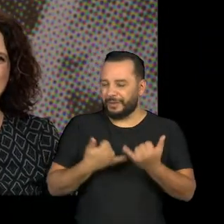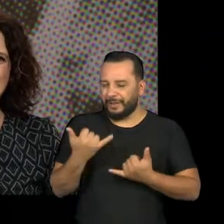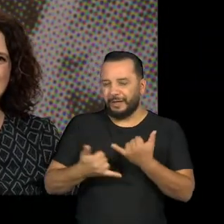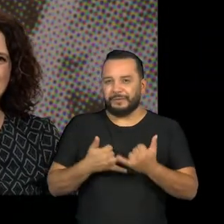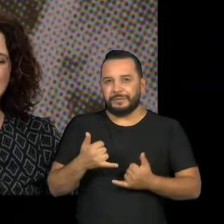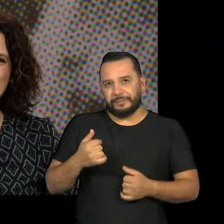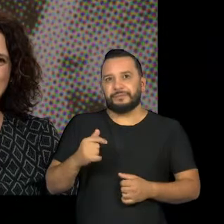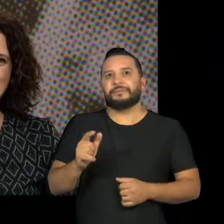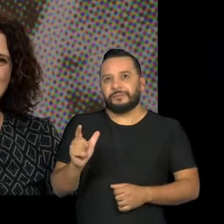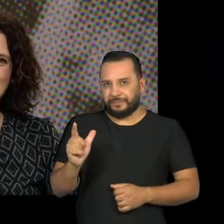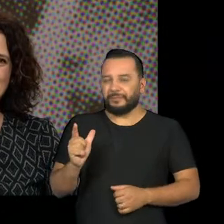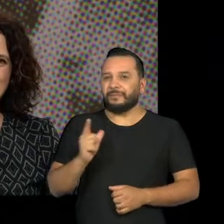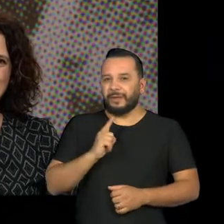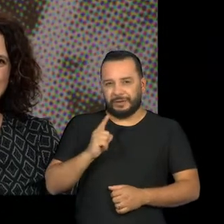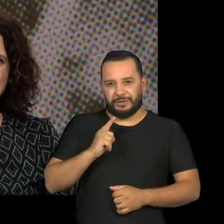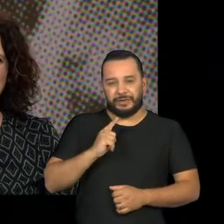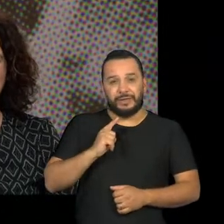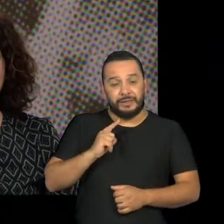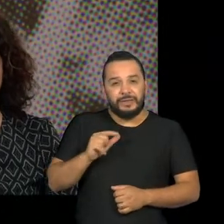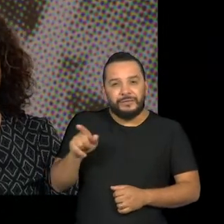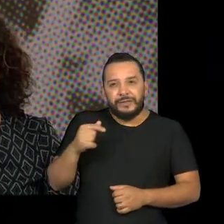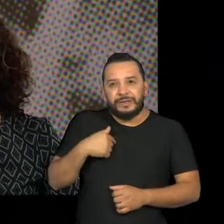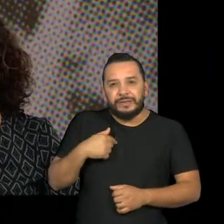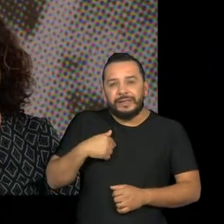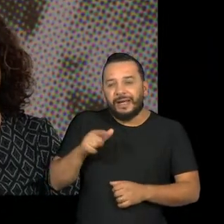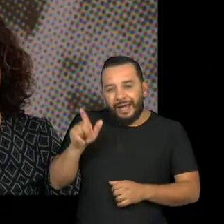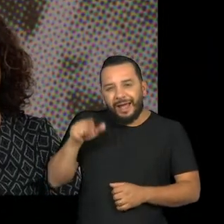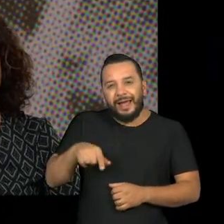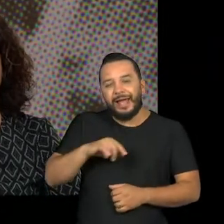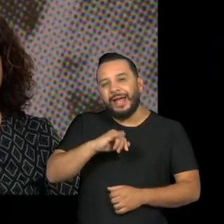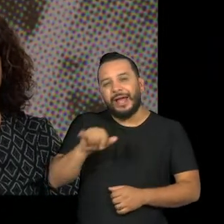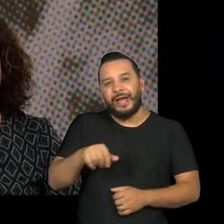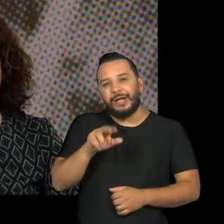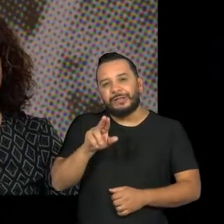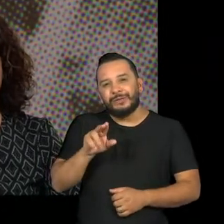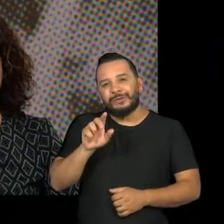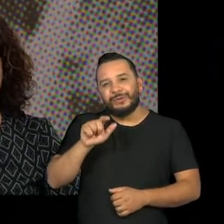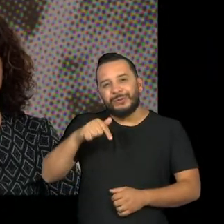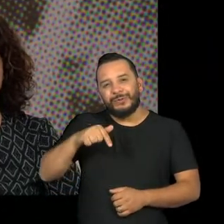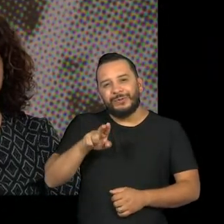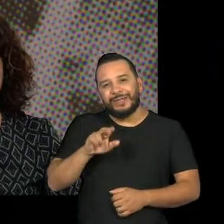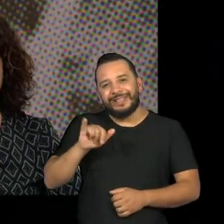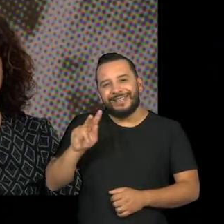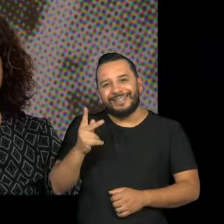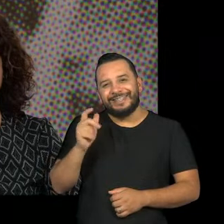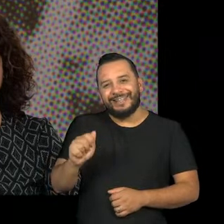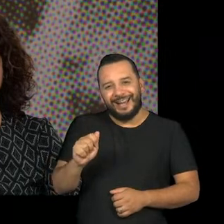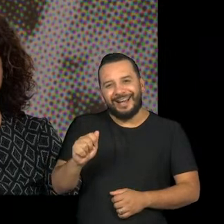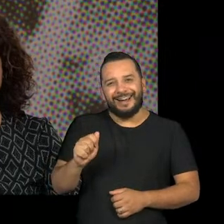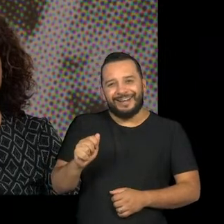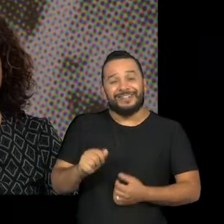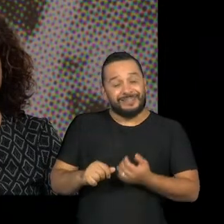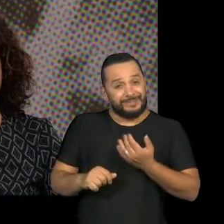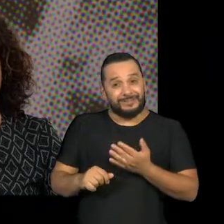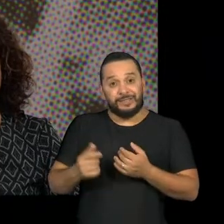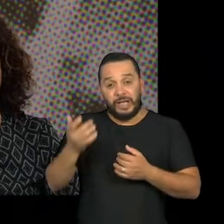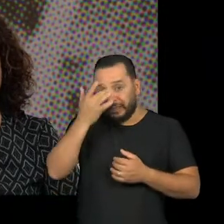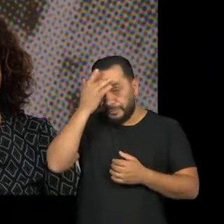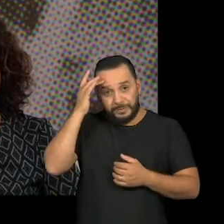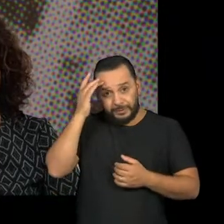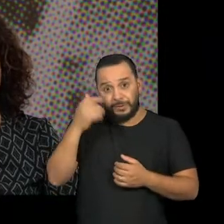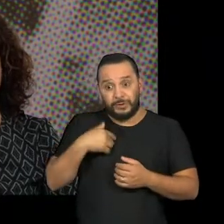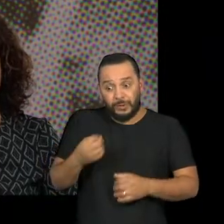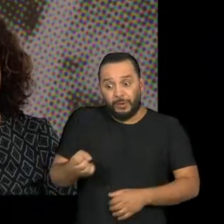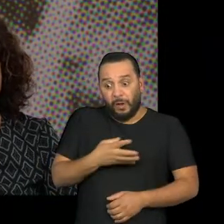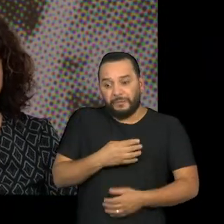que existia um personagem que era um garotinho que a gente chamava de Juquinha, que o personagem chamava Juquinha. Então os elementos novos a gente chamava de Juquinha,